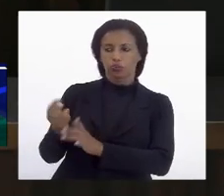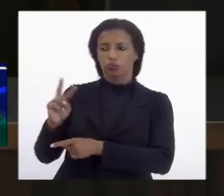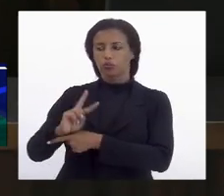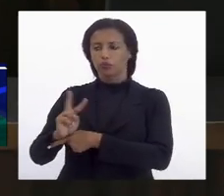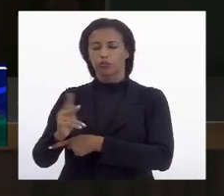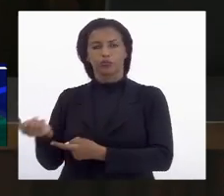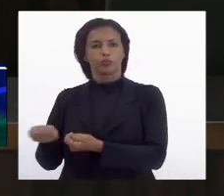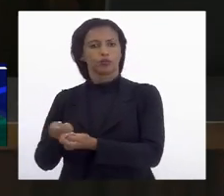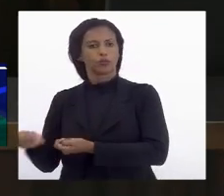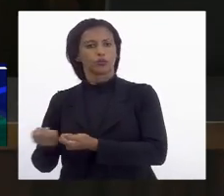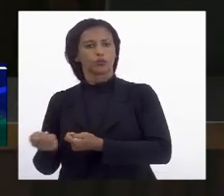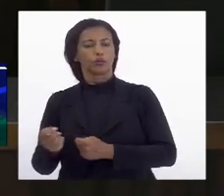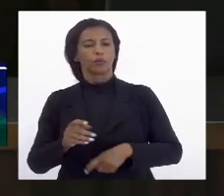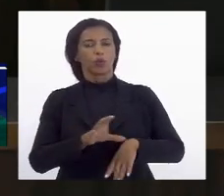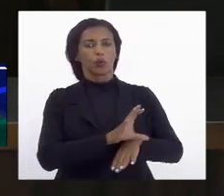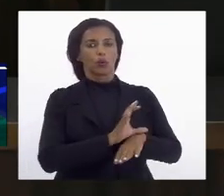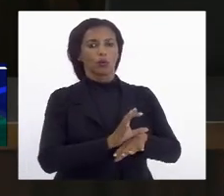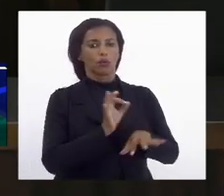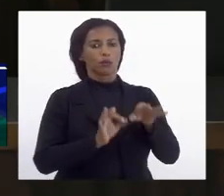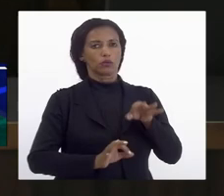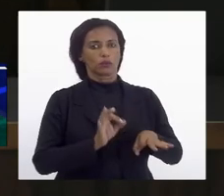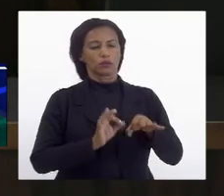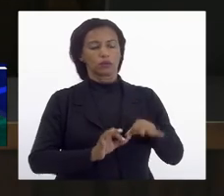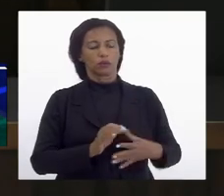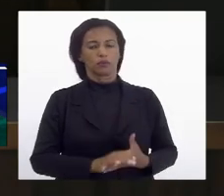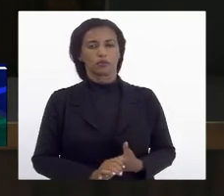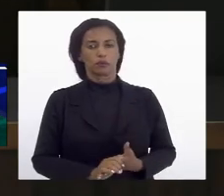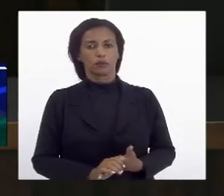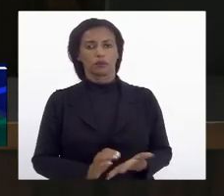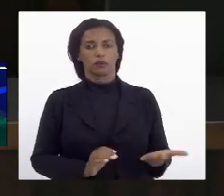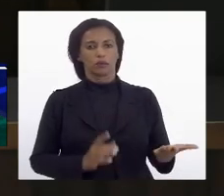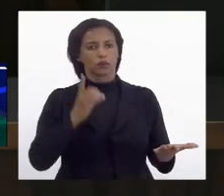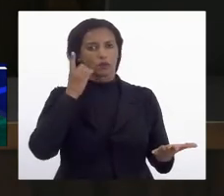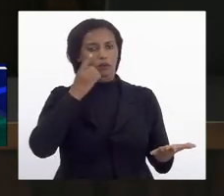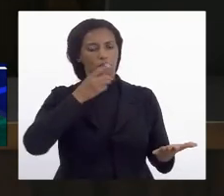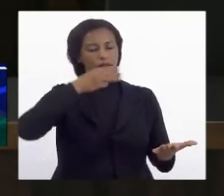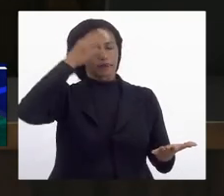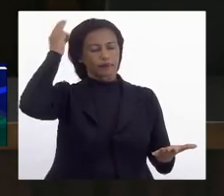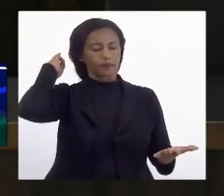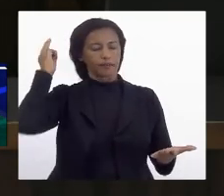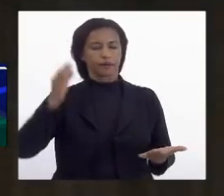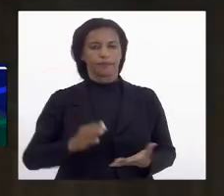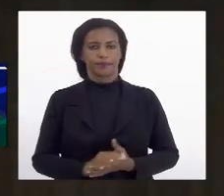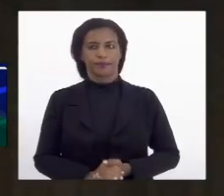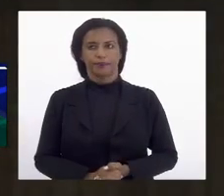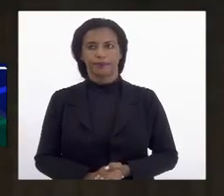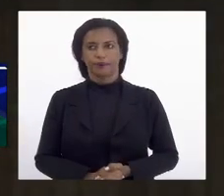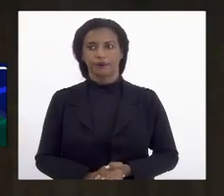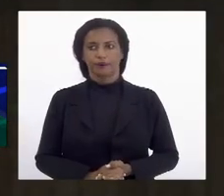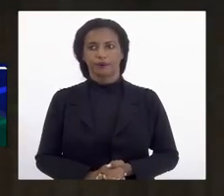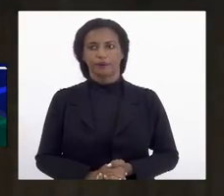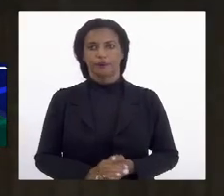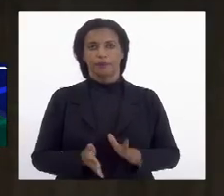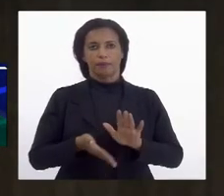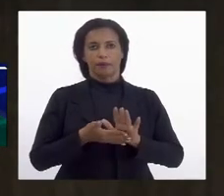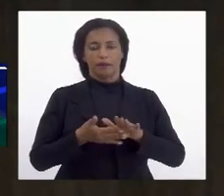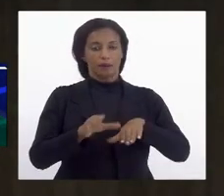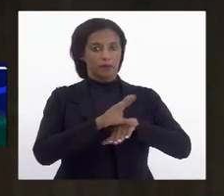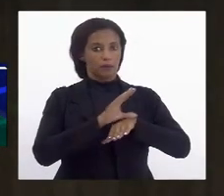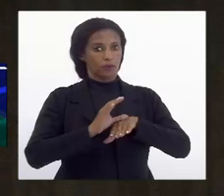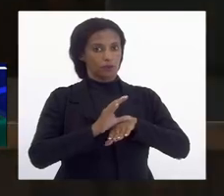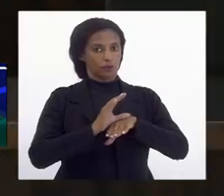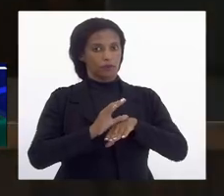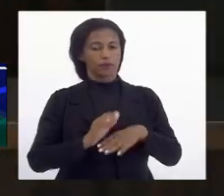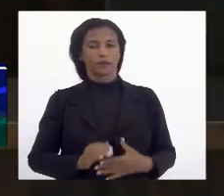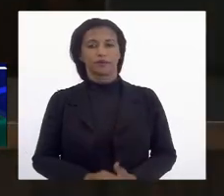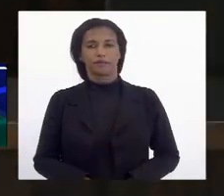financeira e controle para emitir parecer pela comissão de construção e justiça deputado Márcio Pacheco parecer pela constitucionalidade presidente